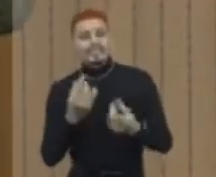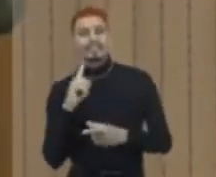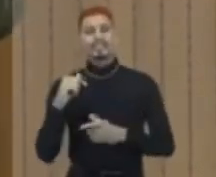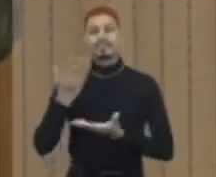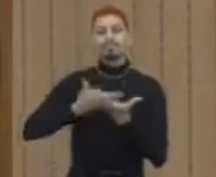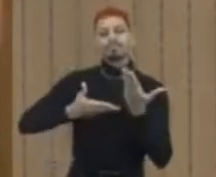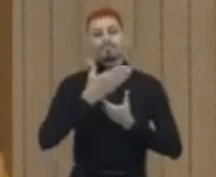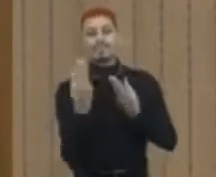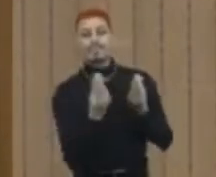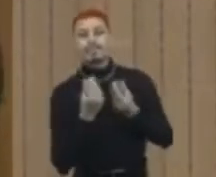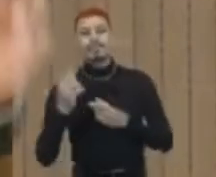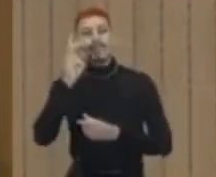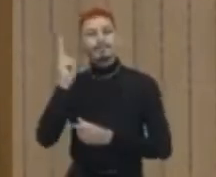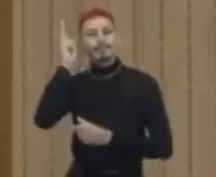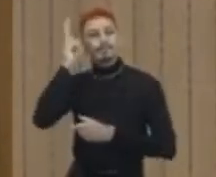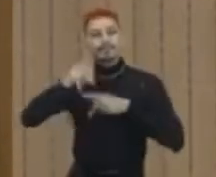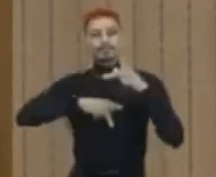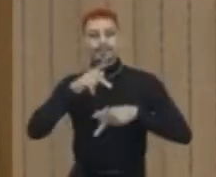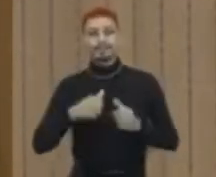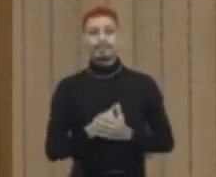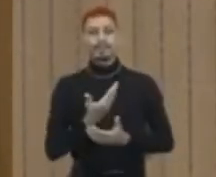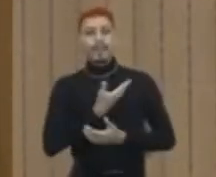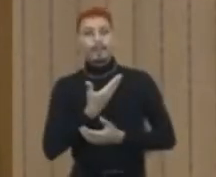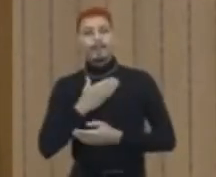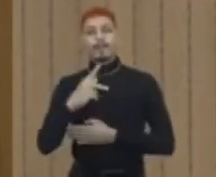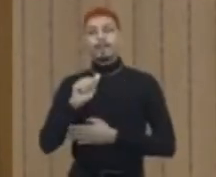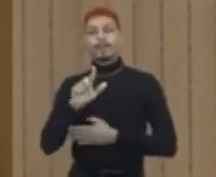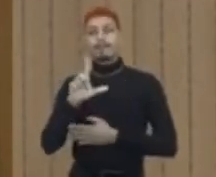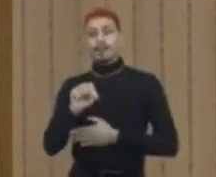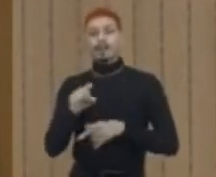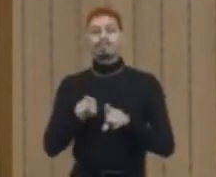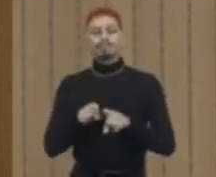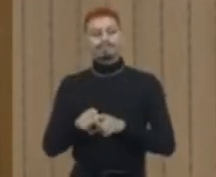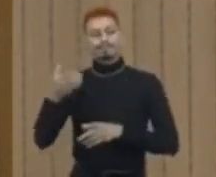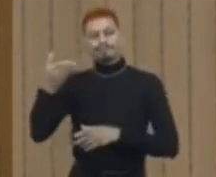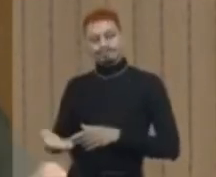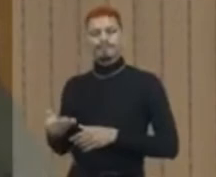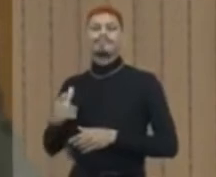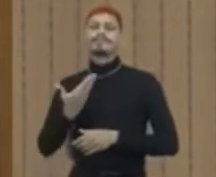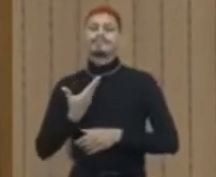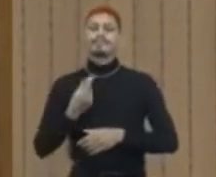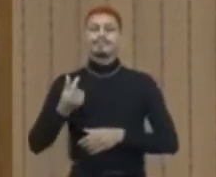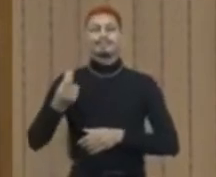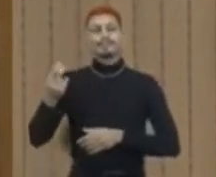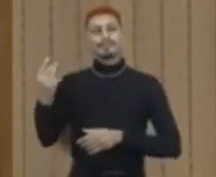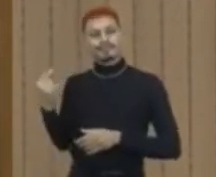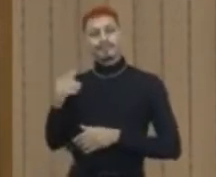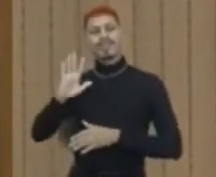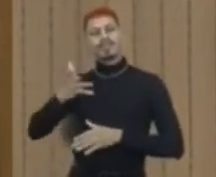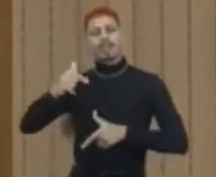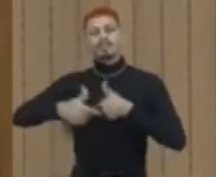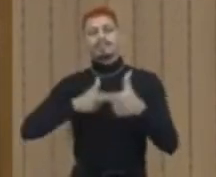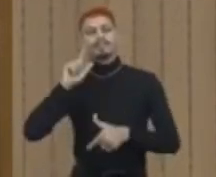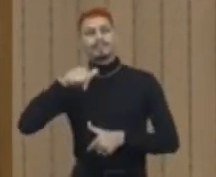povos indígenas e comunidades tradicionais. O colega Paulo Santiago também, secretário-geral adjunto, também um colega que já trabalhou aqui,